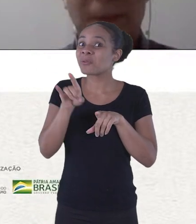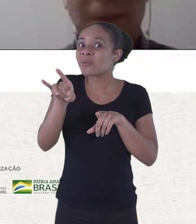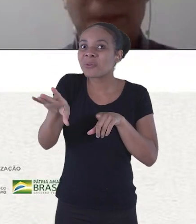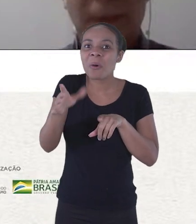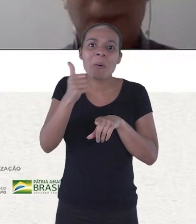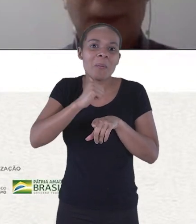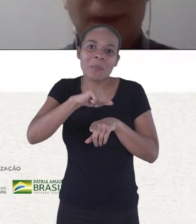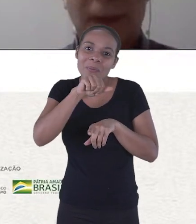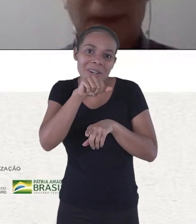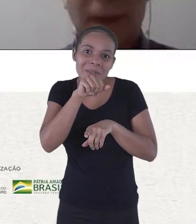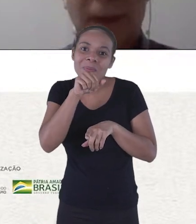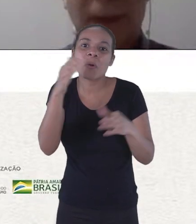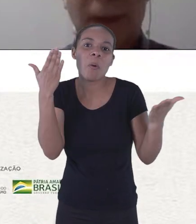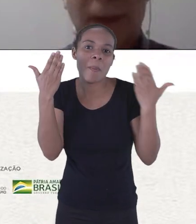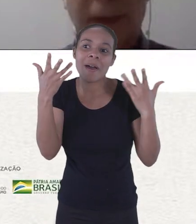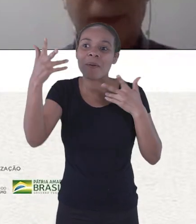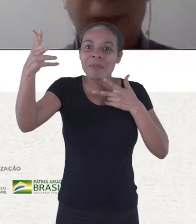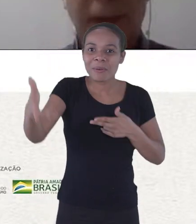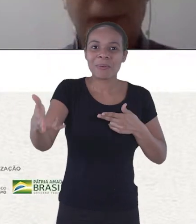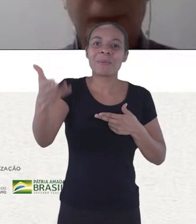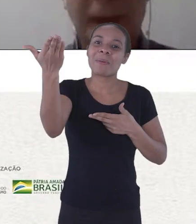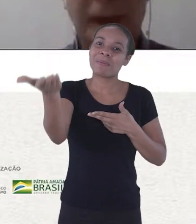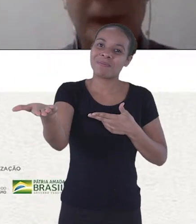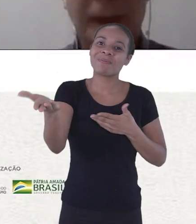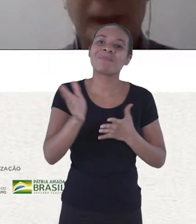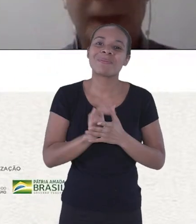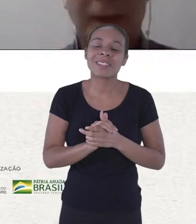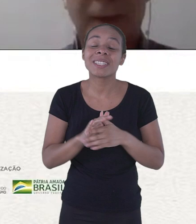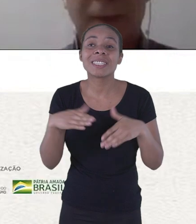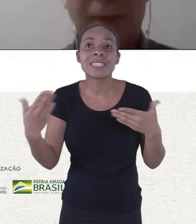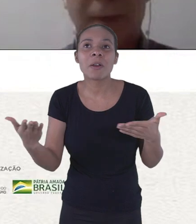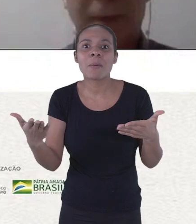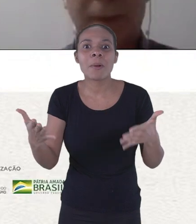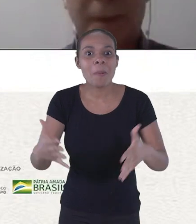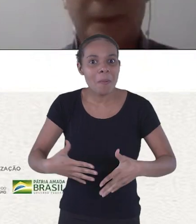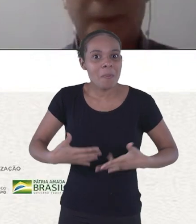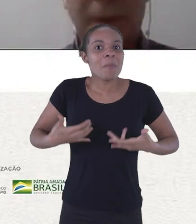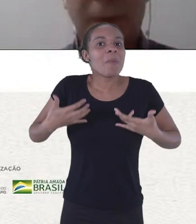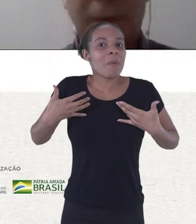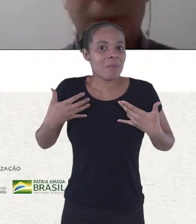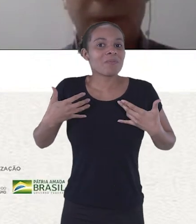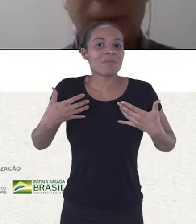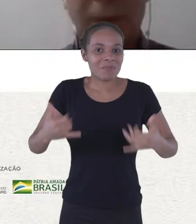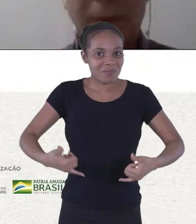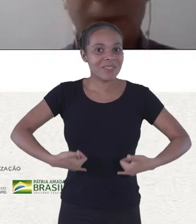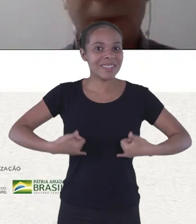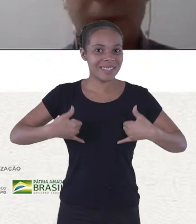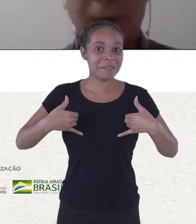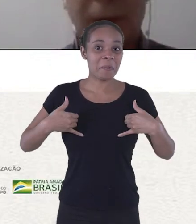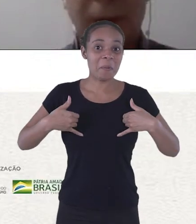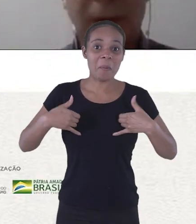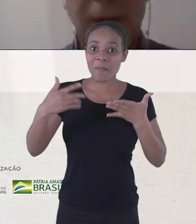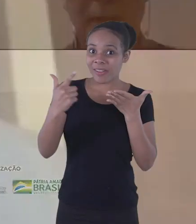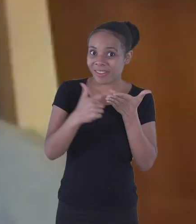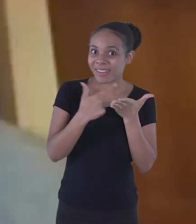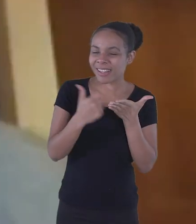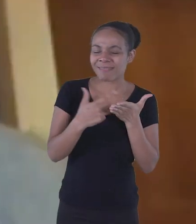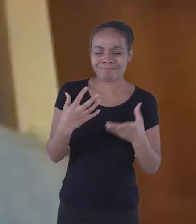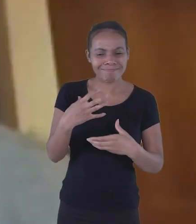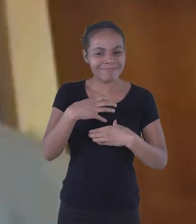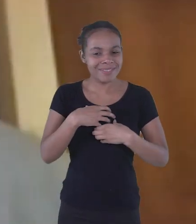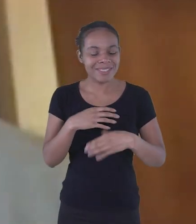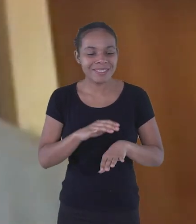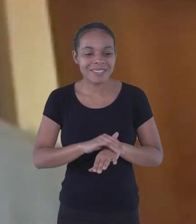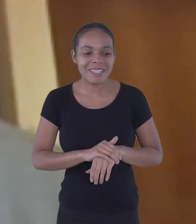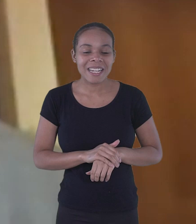Agora, é também uma honra literária. Houve um comentarista que, numa carta